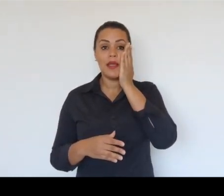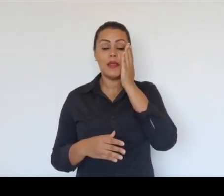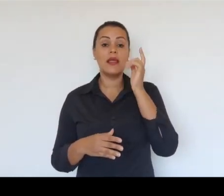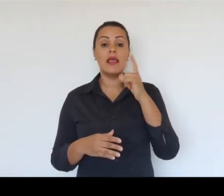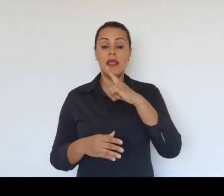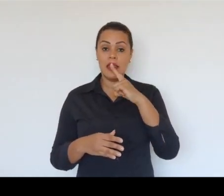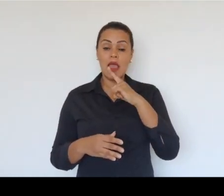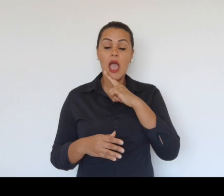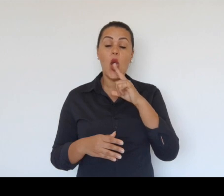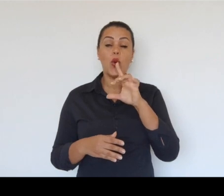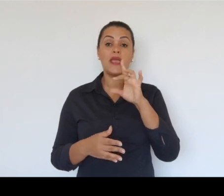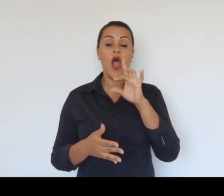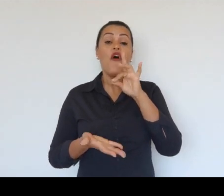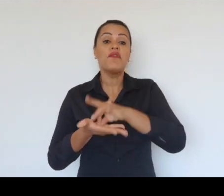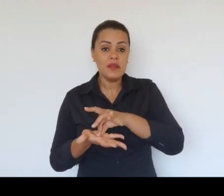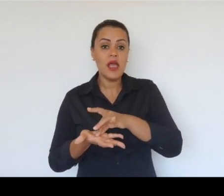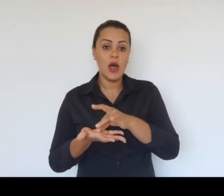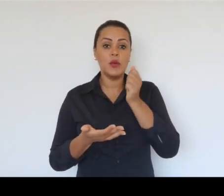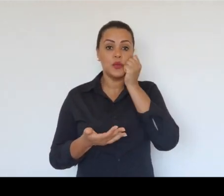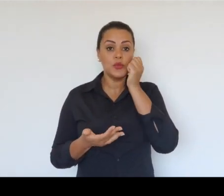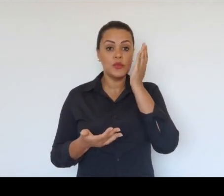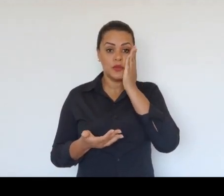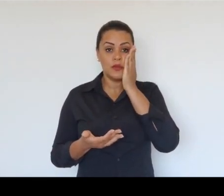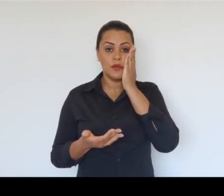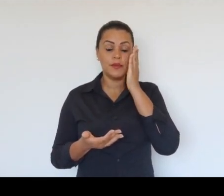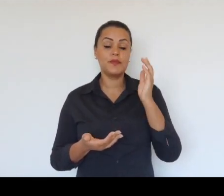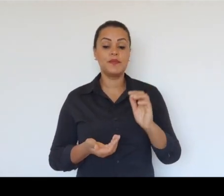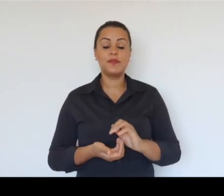o sentido clássico do sambaqui.